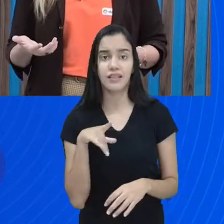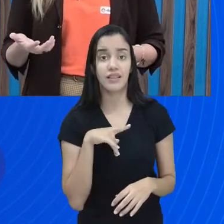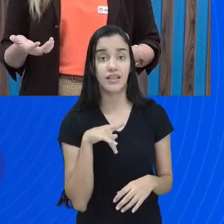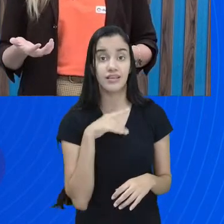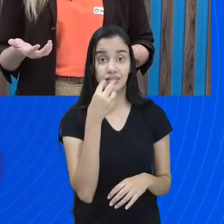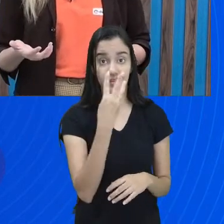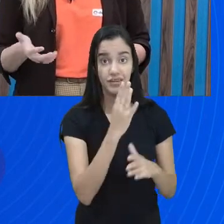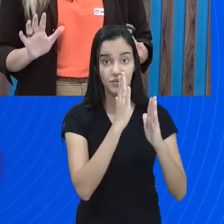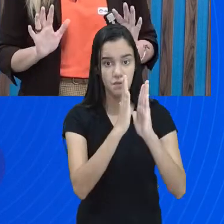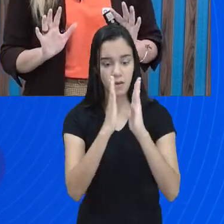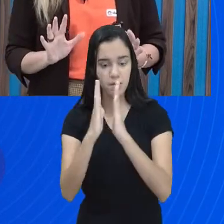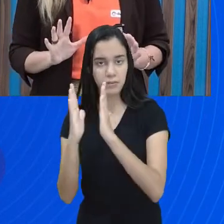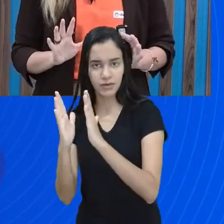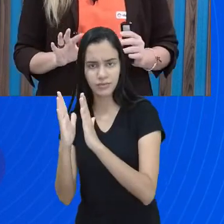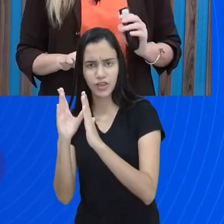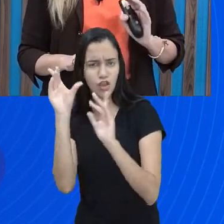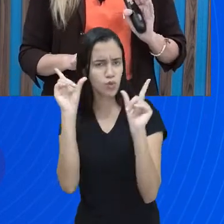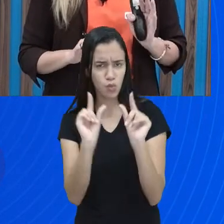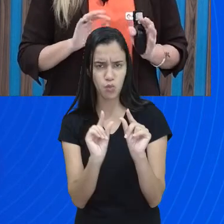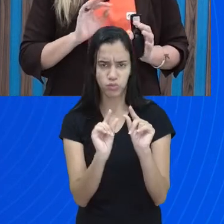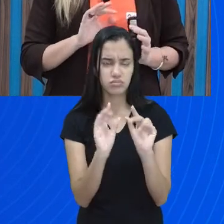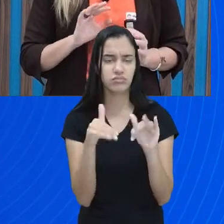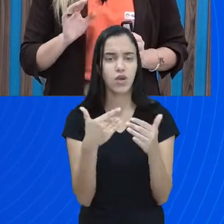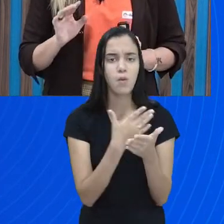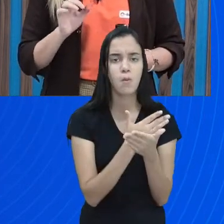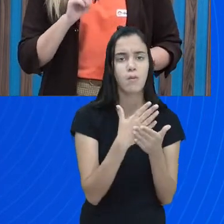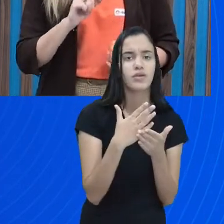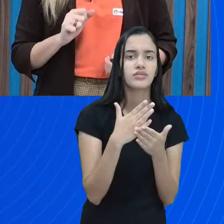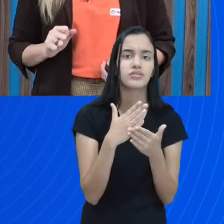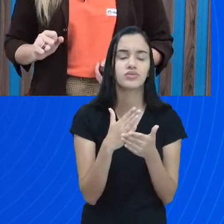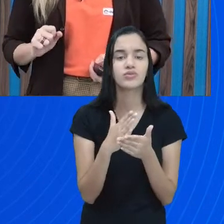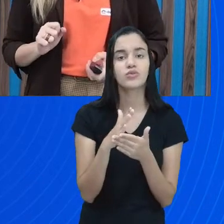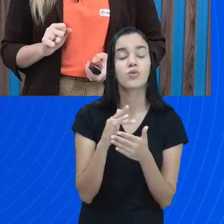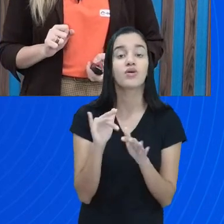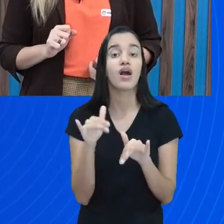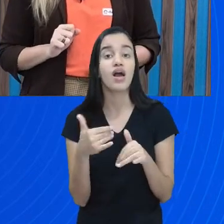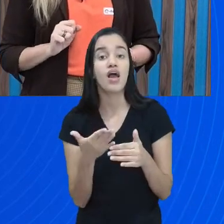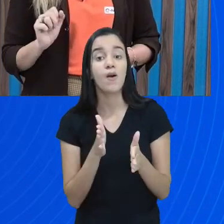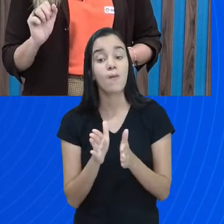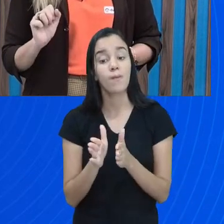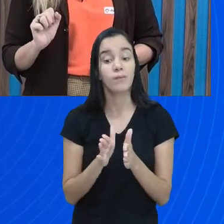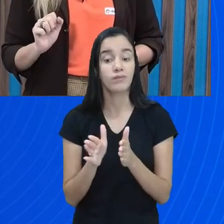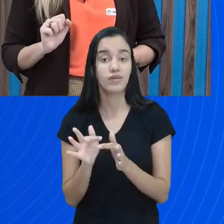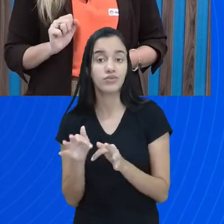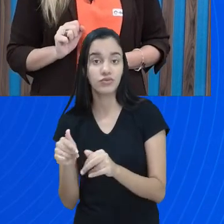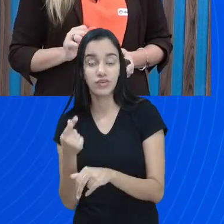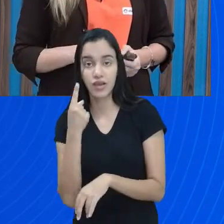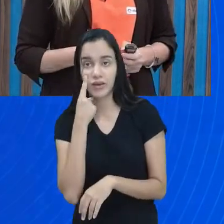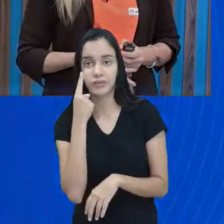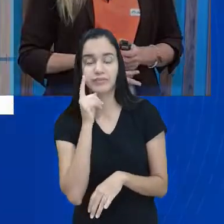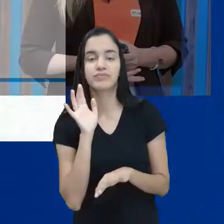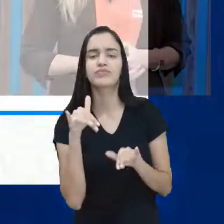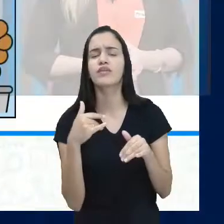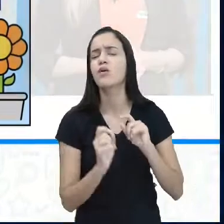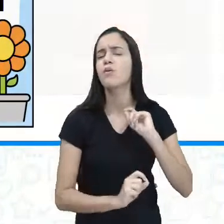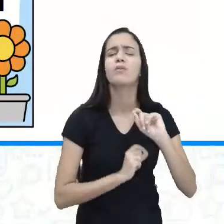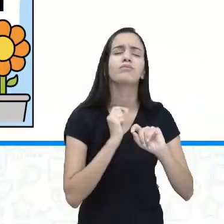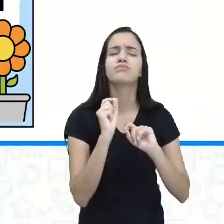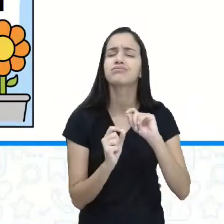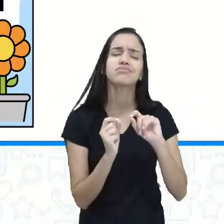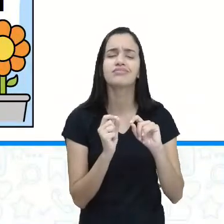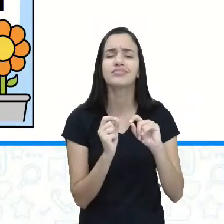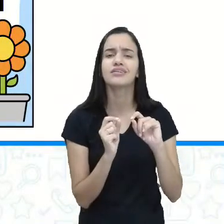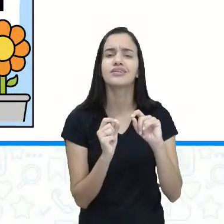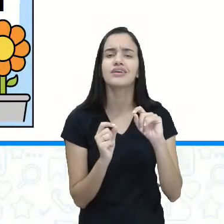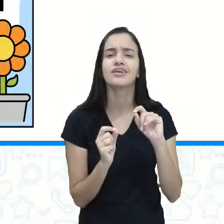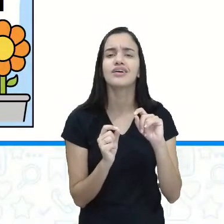3 quadros, bem curtinha, começo, meio e fim. Olha só, olha essa historinha. O que será que